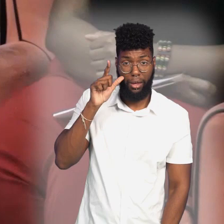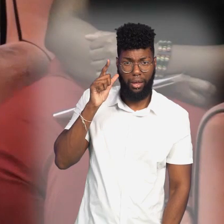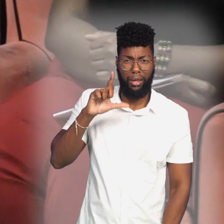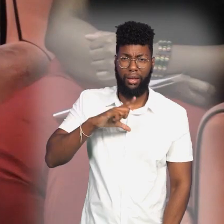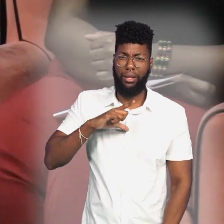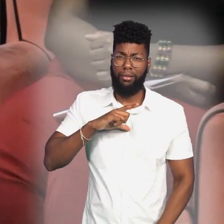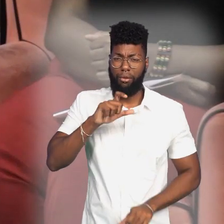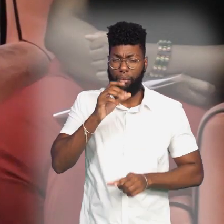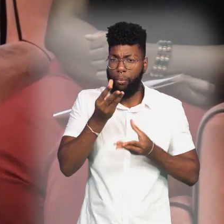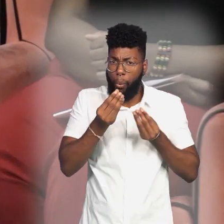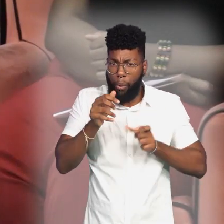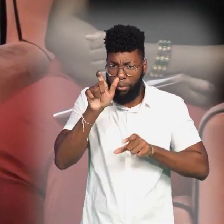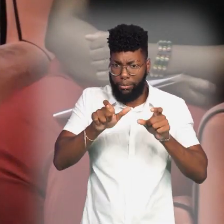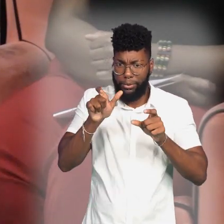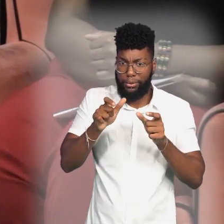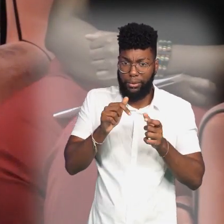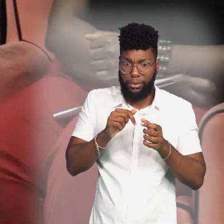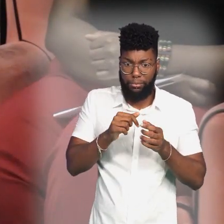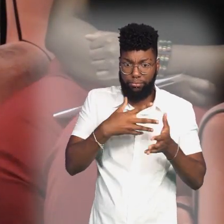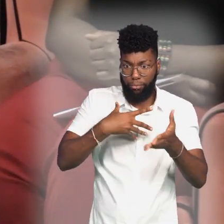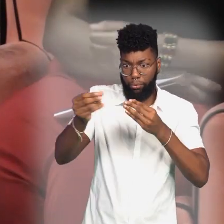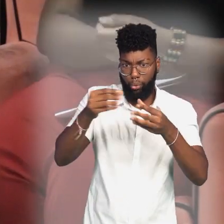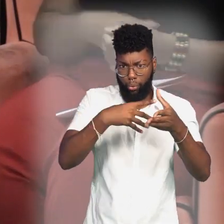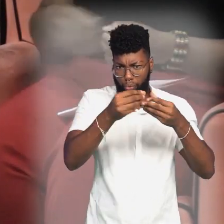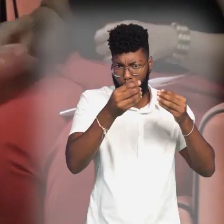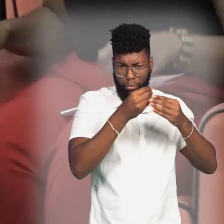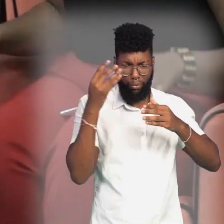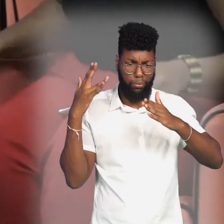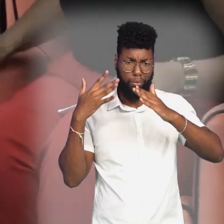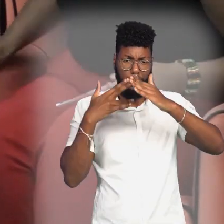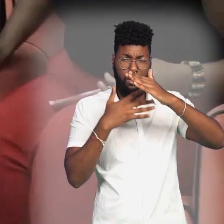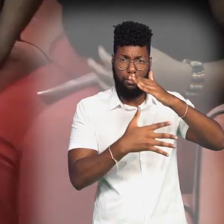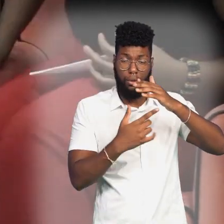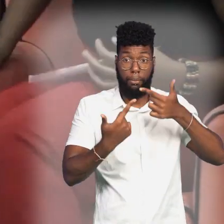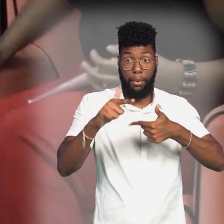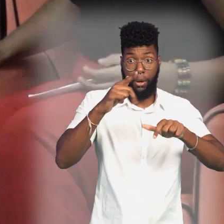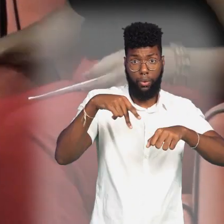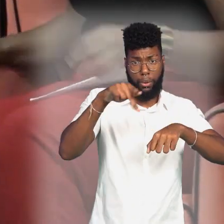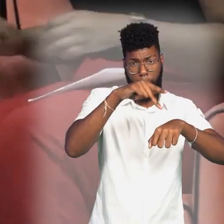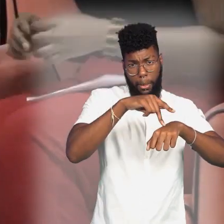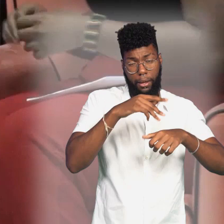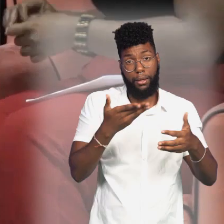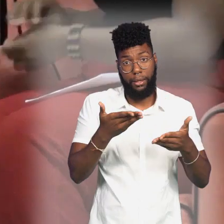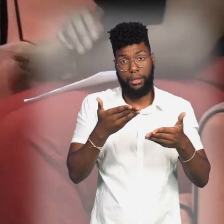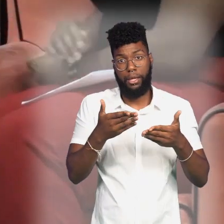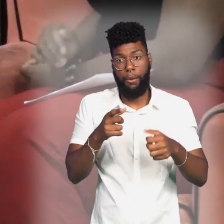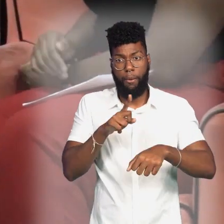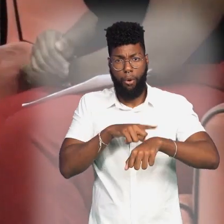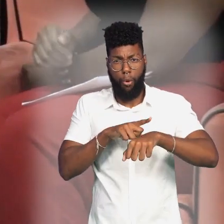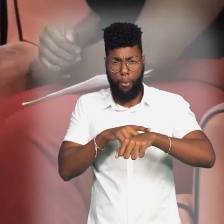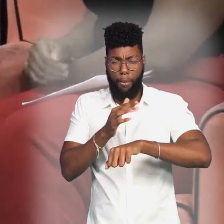eles sempre, nas colônias de férias, durante o verão, em julho,